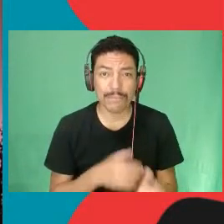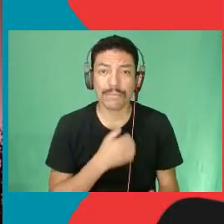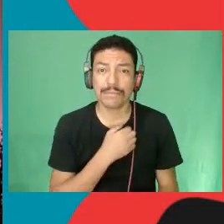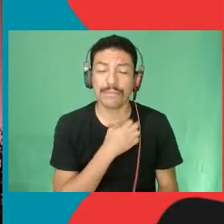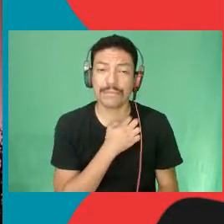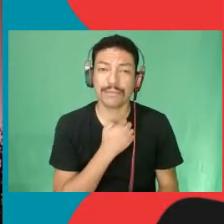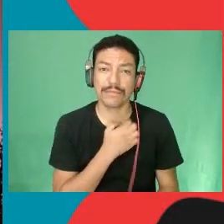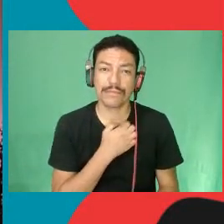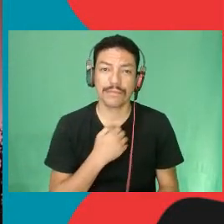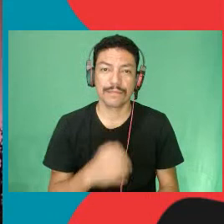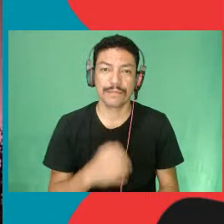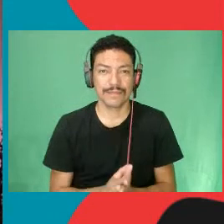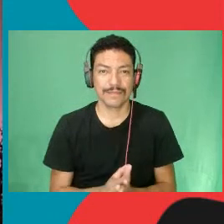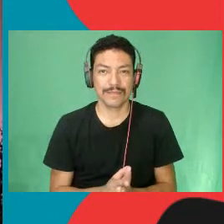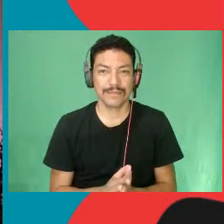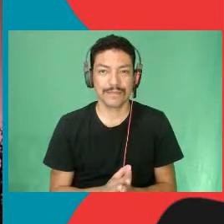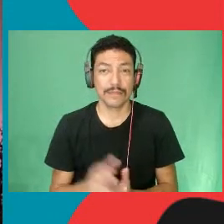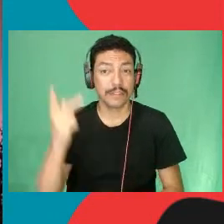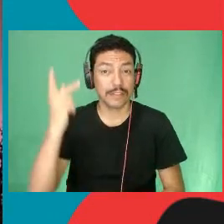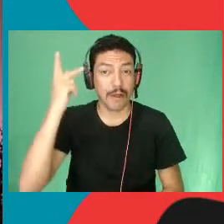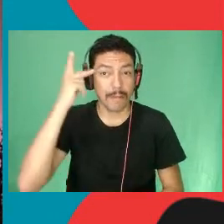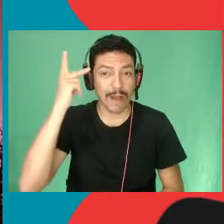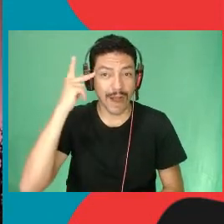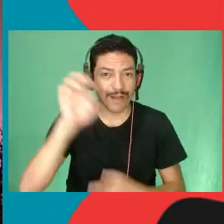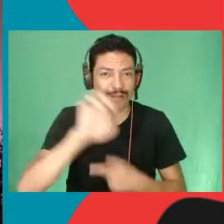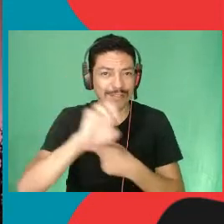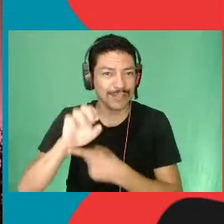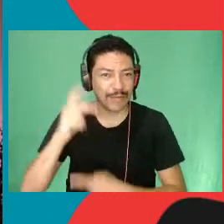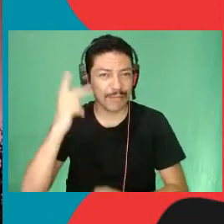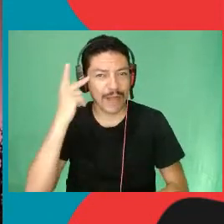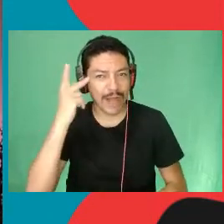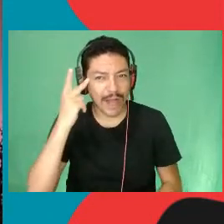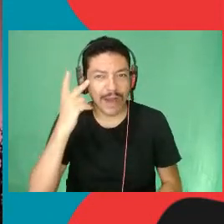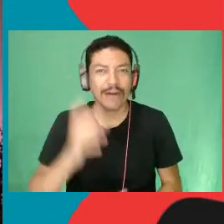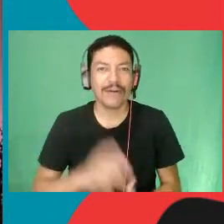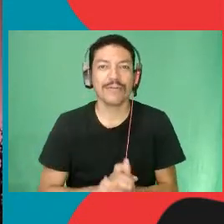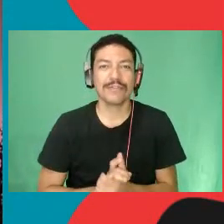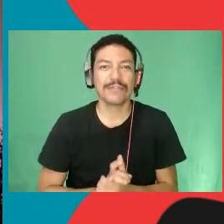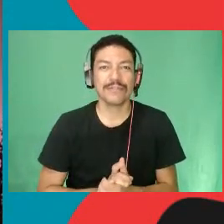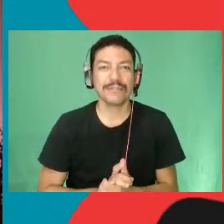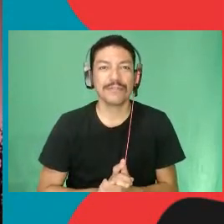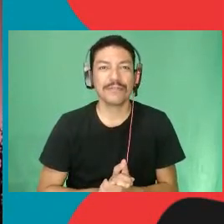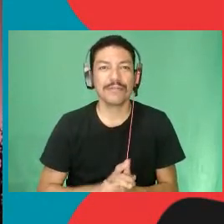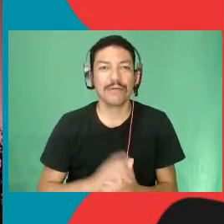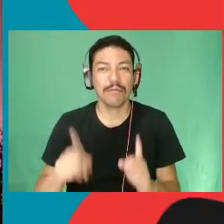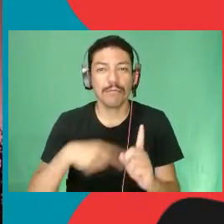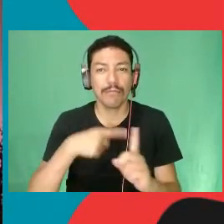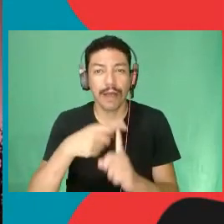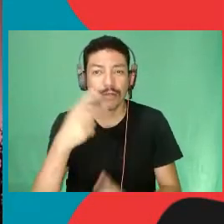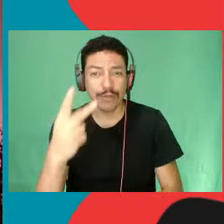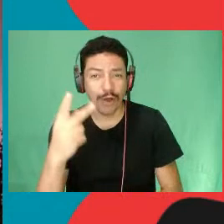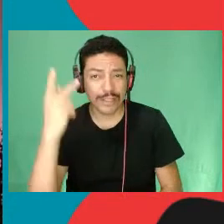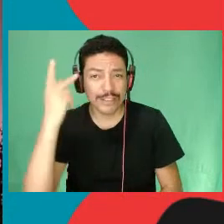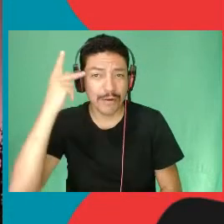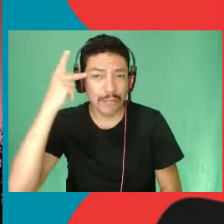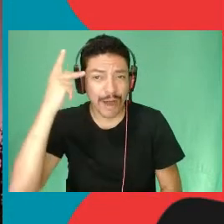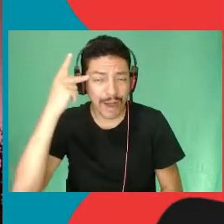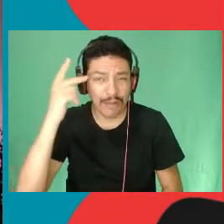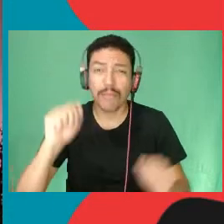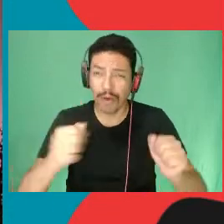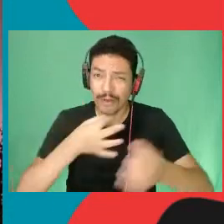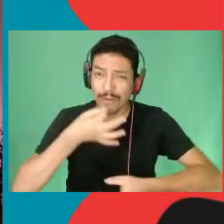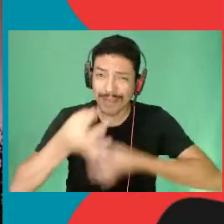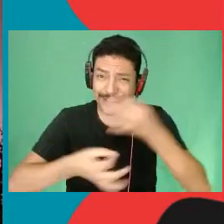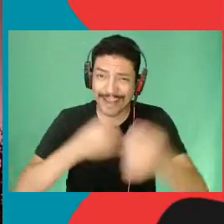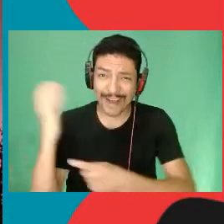Tá, tem gente de São Paulo, então todo mundo... Mais dois de São Paulo, a galera... Bastante. A gente também está em São